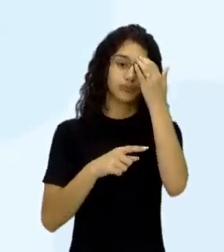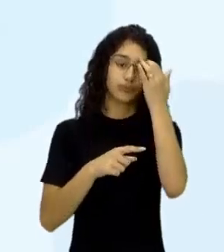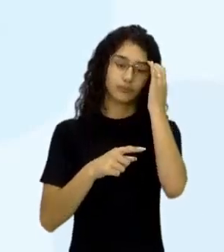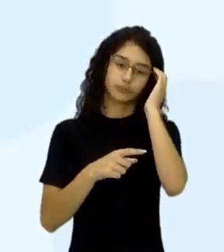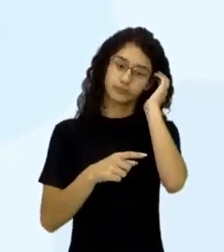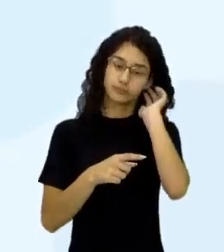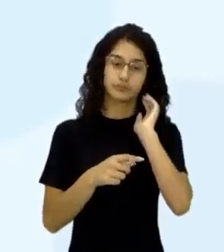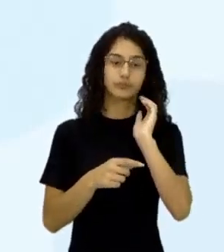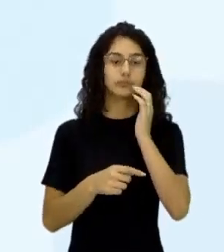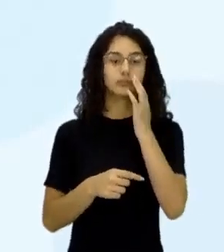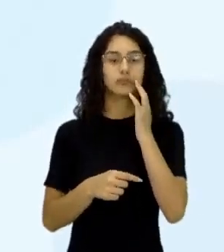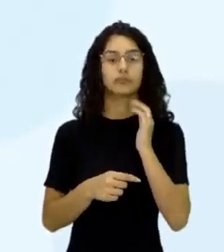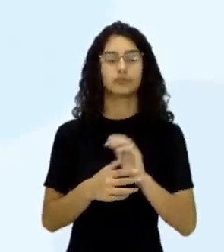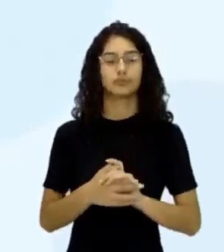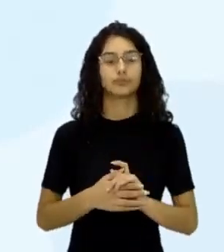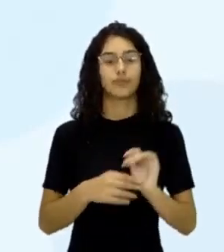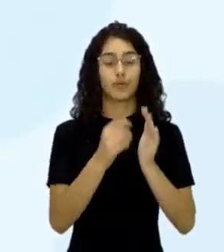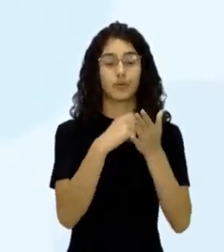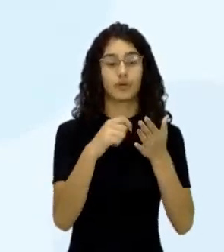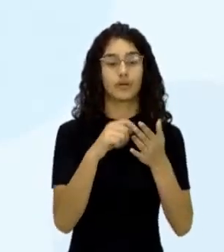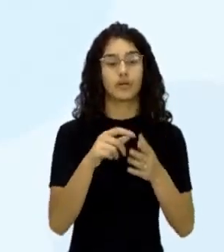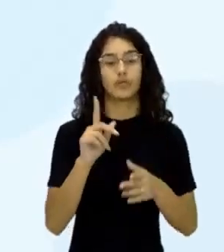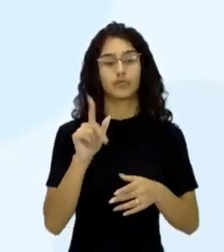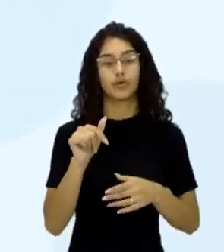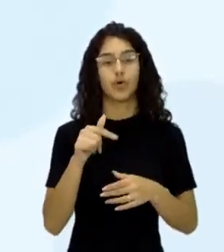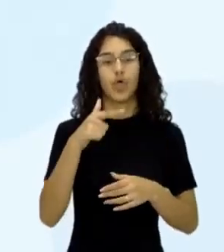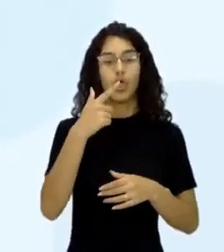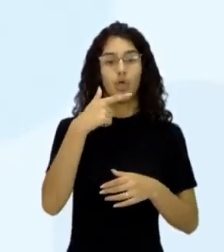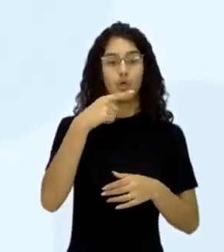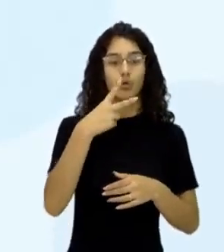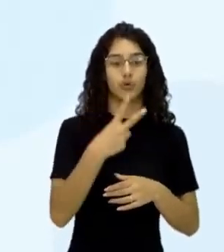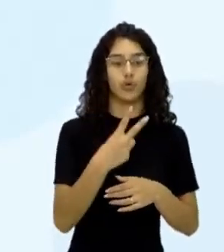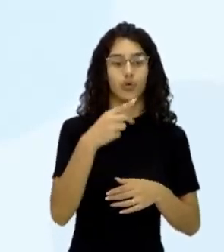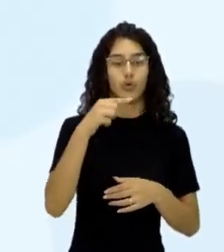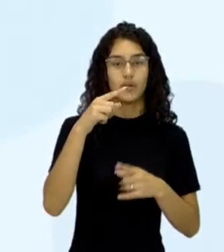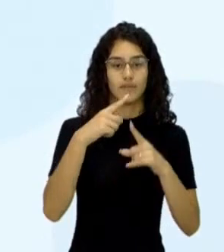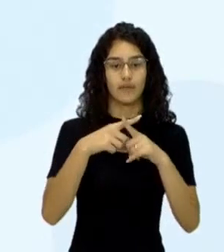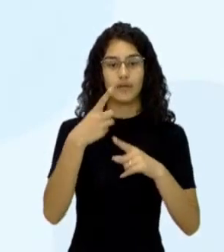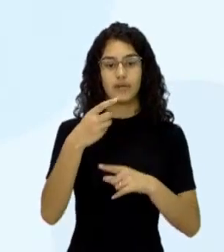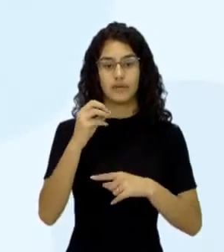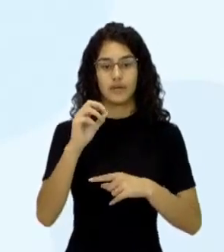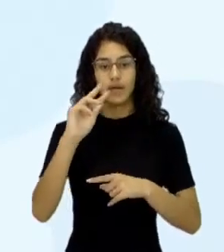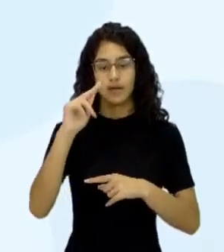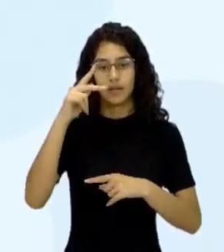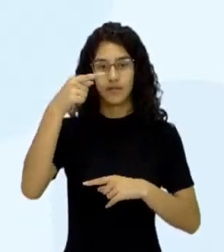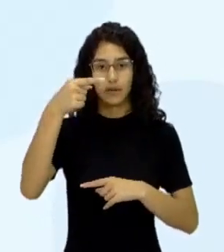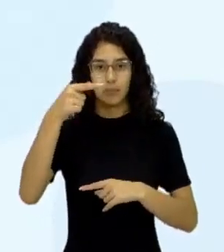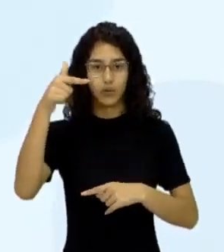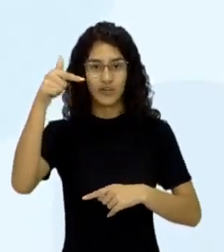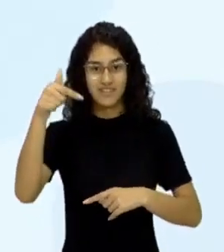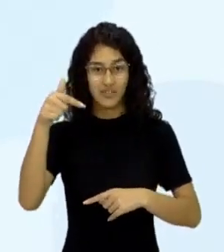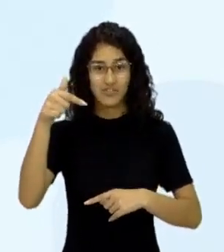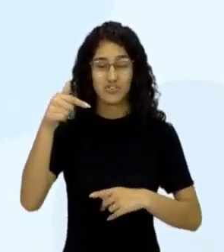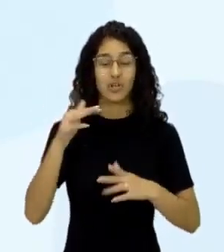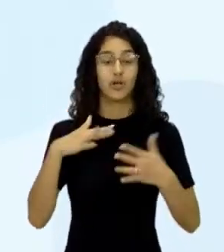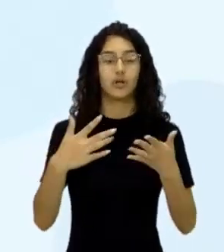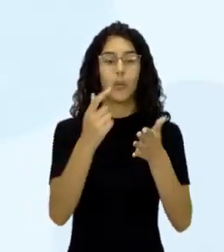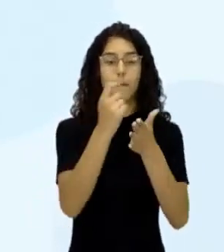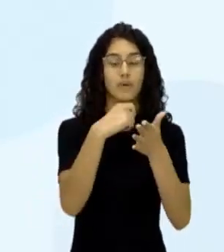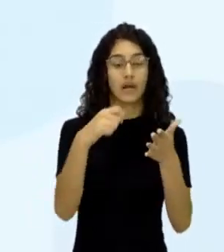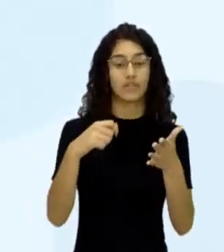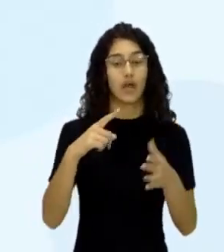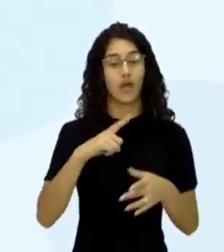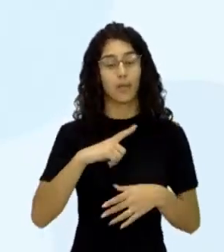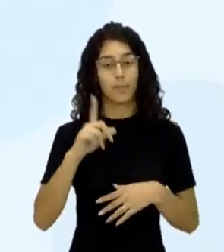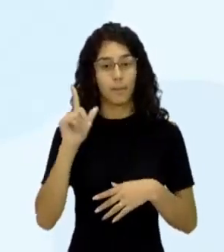menos 7. Então, a notação científica ficou 2 vezes 10 elevado a menos 7. Então, escrever